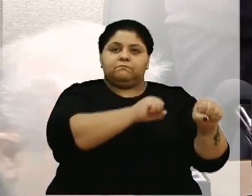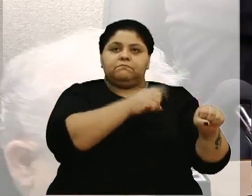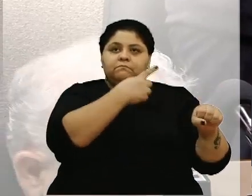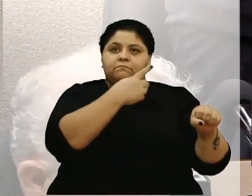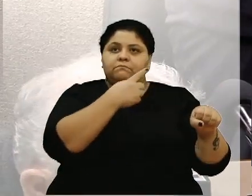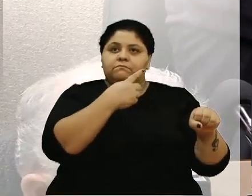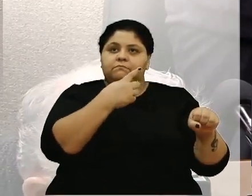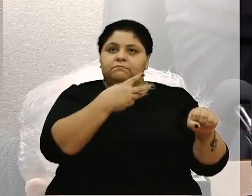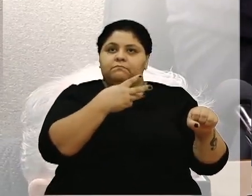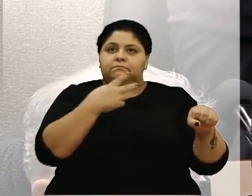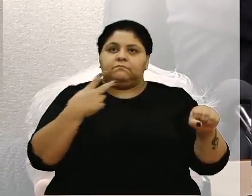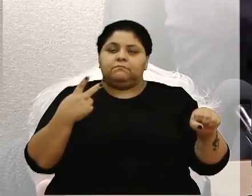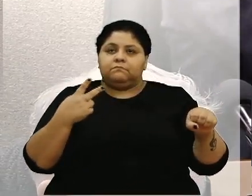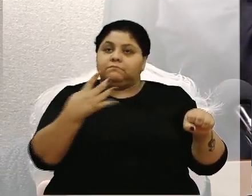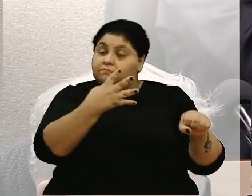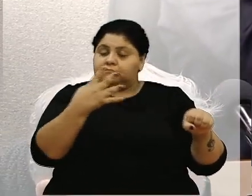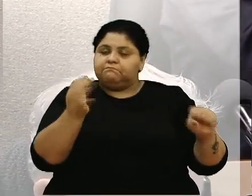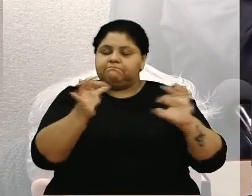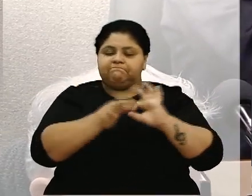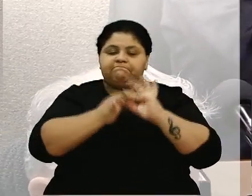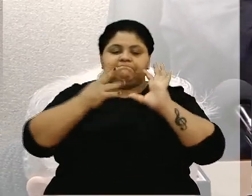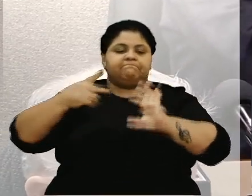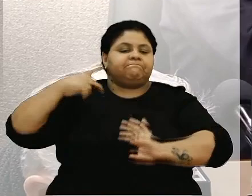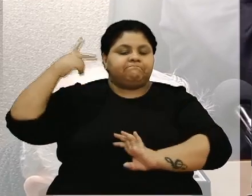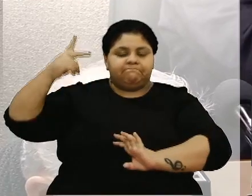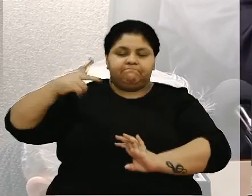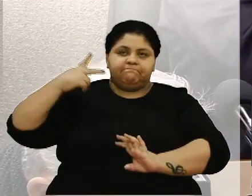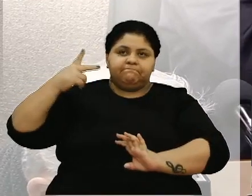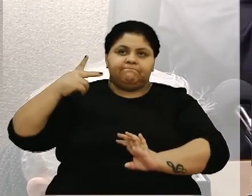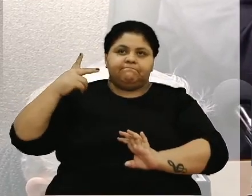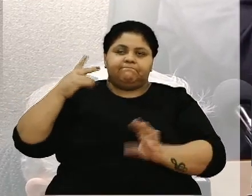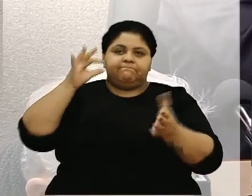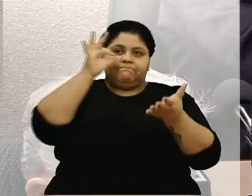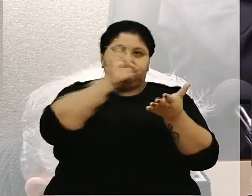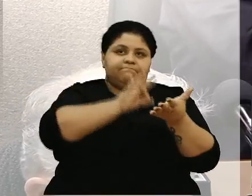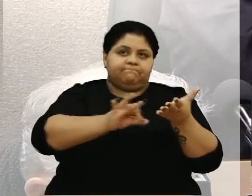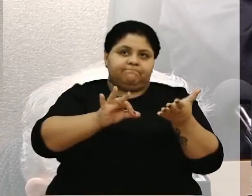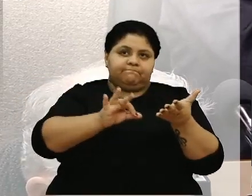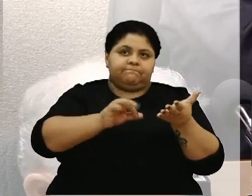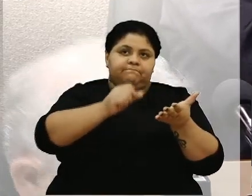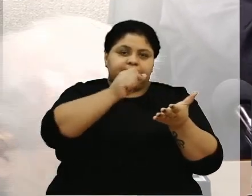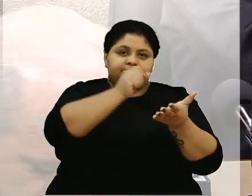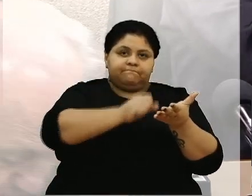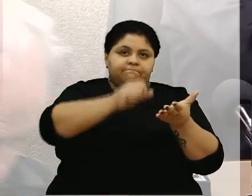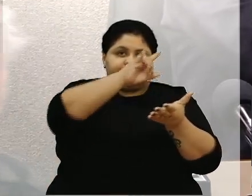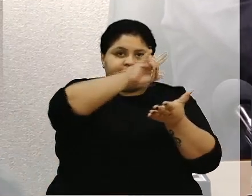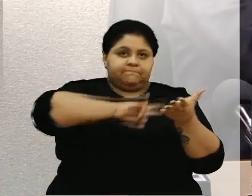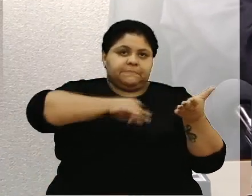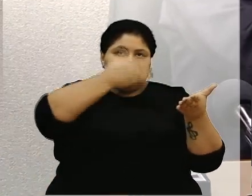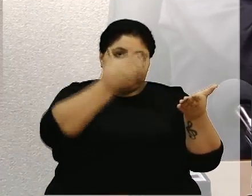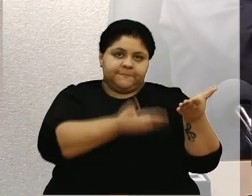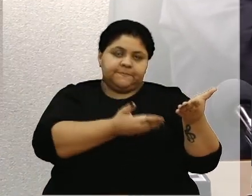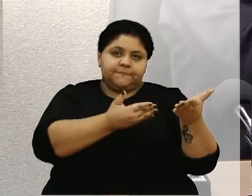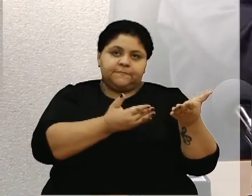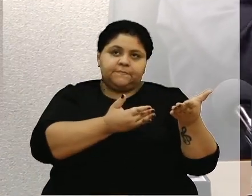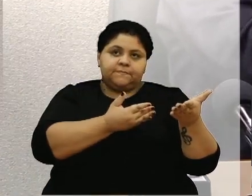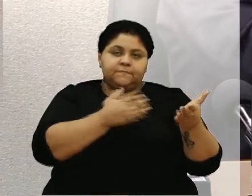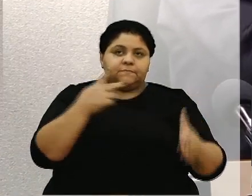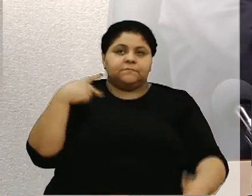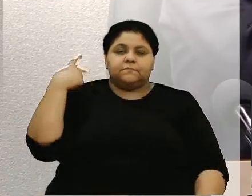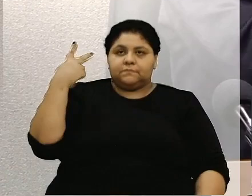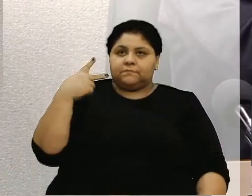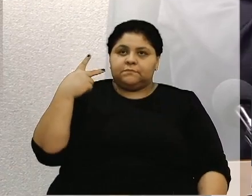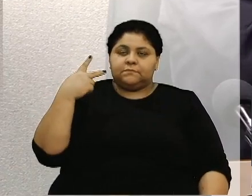e 134 de emancipação política. Documento vem assinado eletronicamente